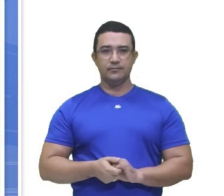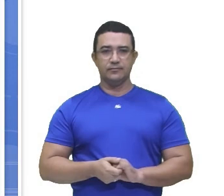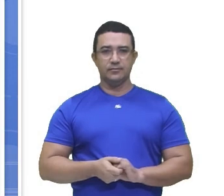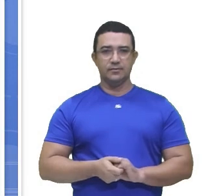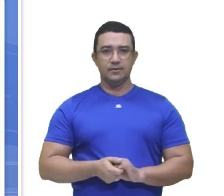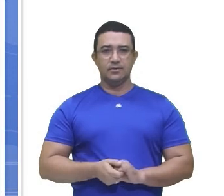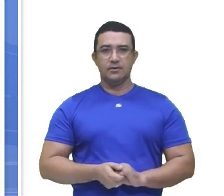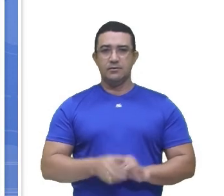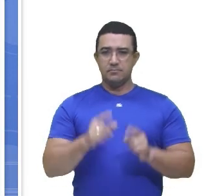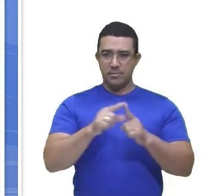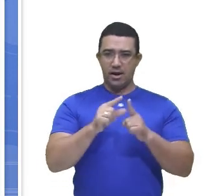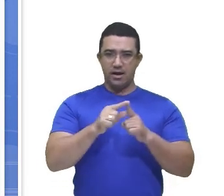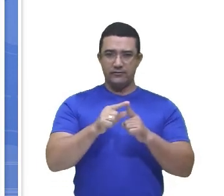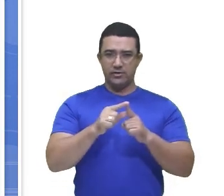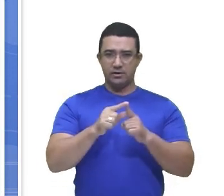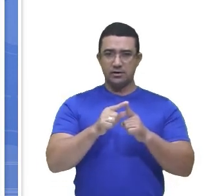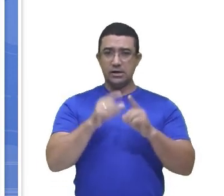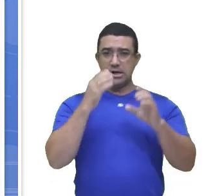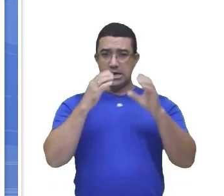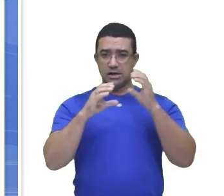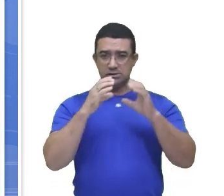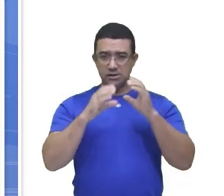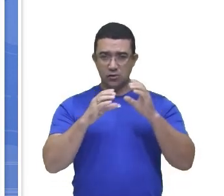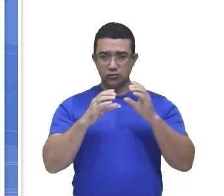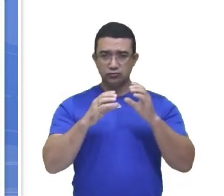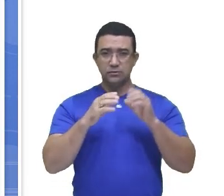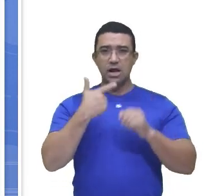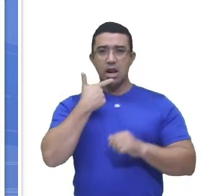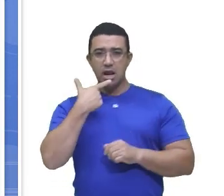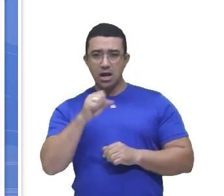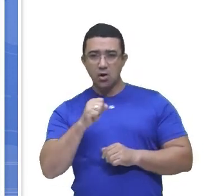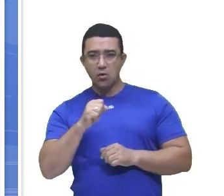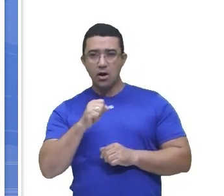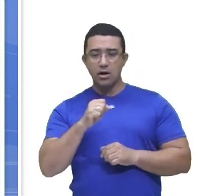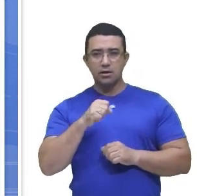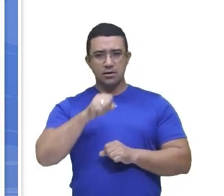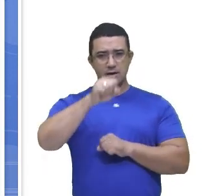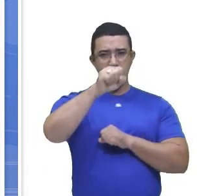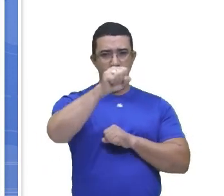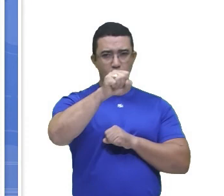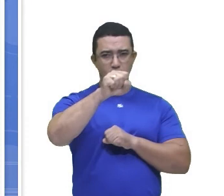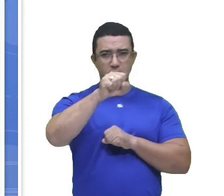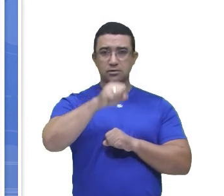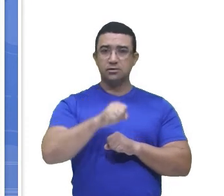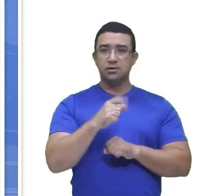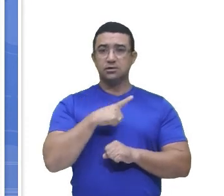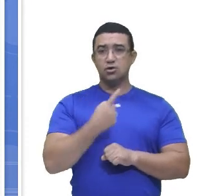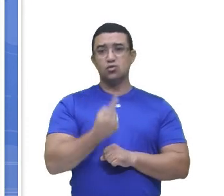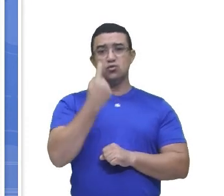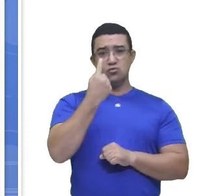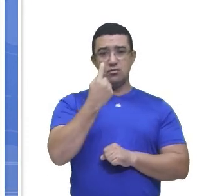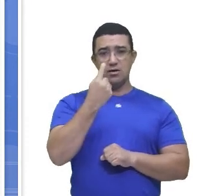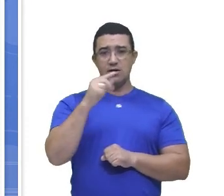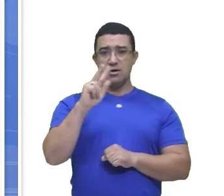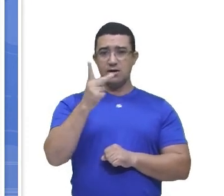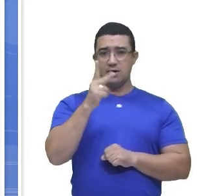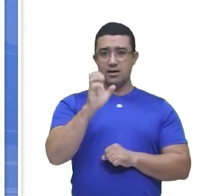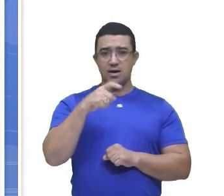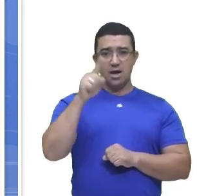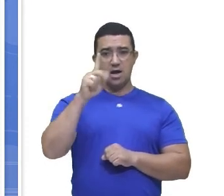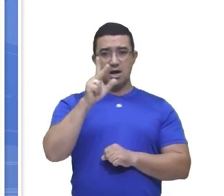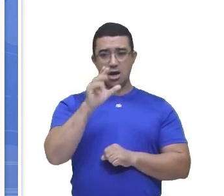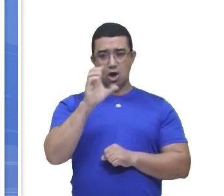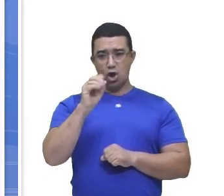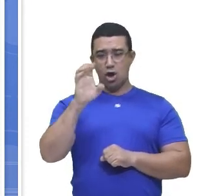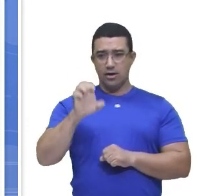a palavra... quantas heterotônicas eu tenho aí? Só uma, olha, somente uma. A palavra herói, que